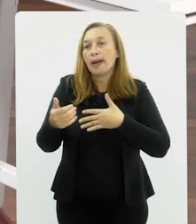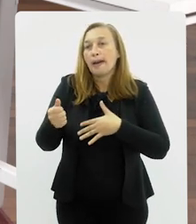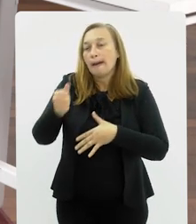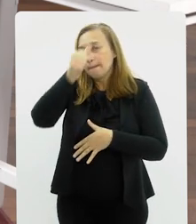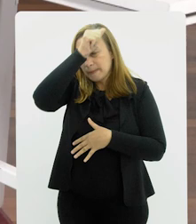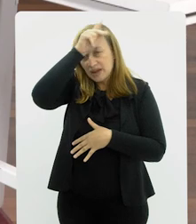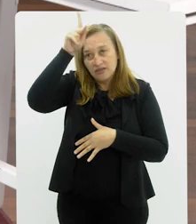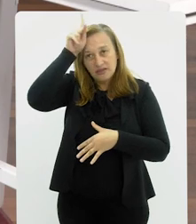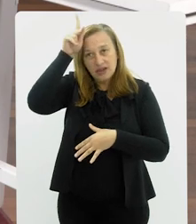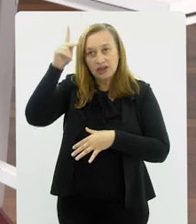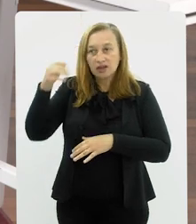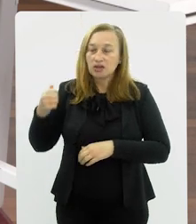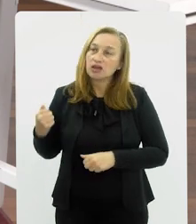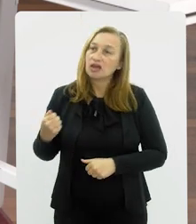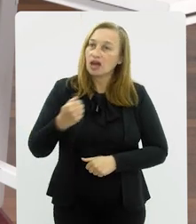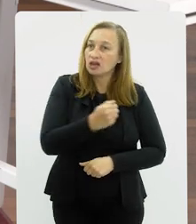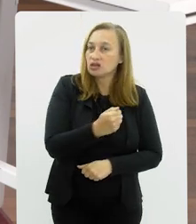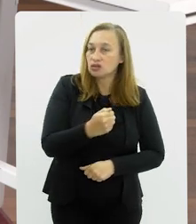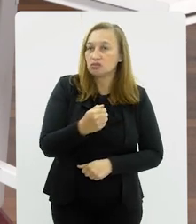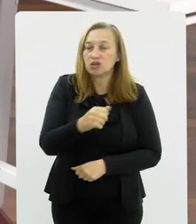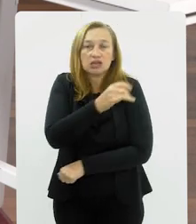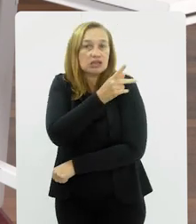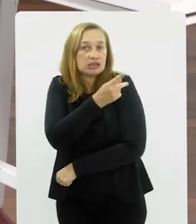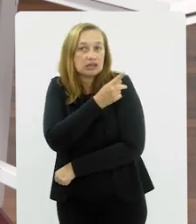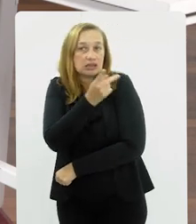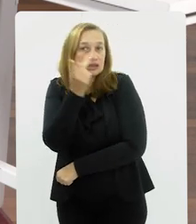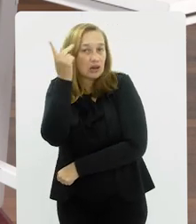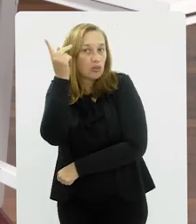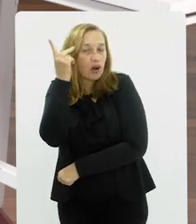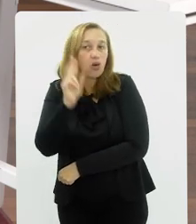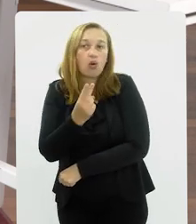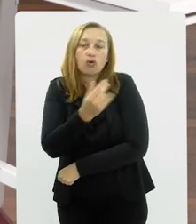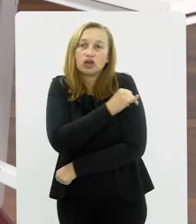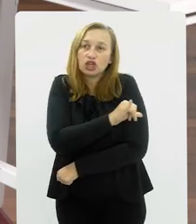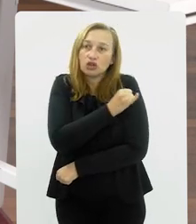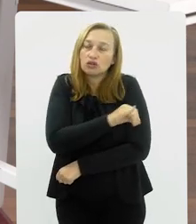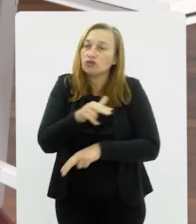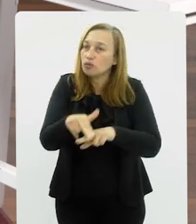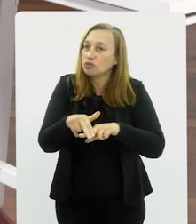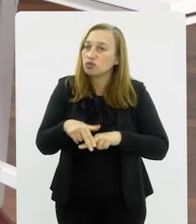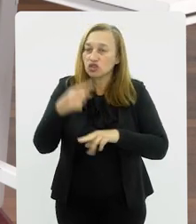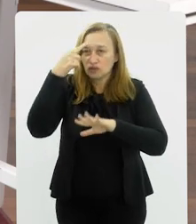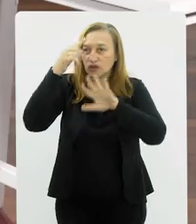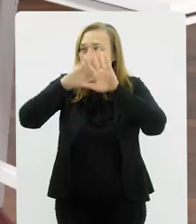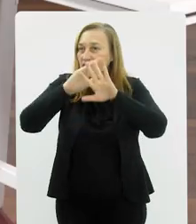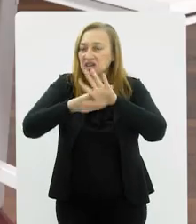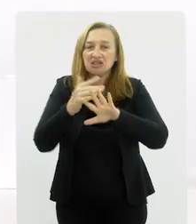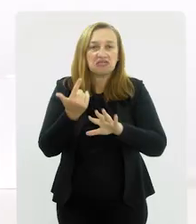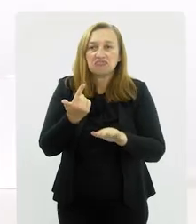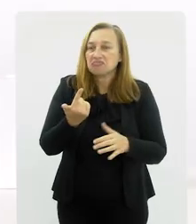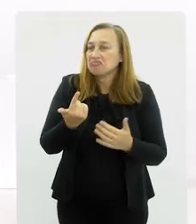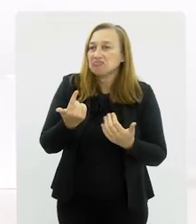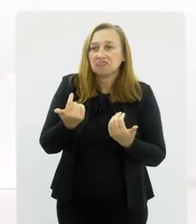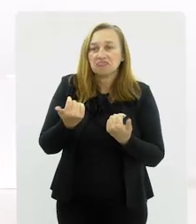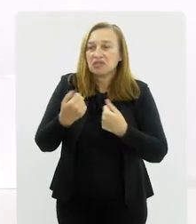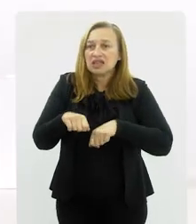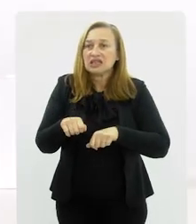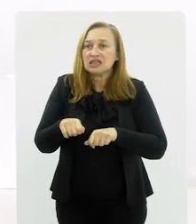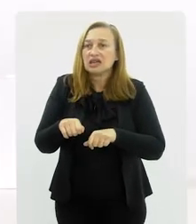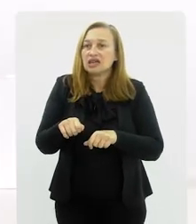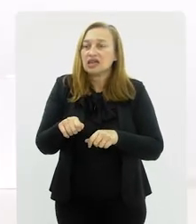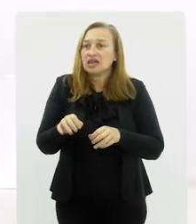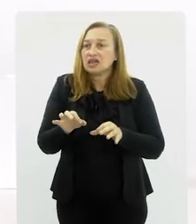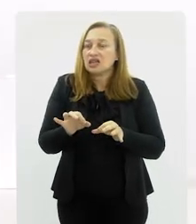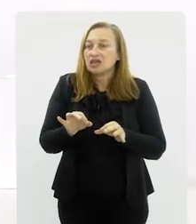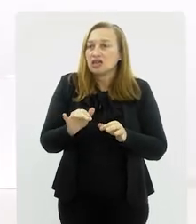assumir, tanto São Paulo quanto Rio de Janeiro, se não for por um motivo ideológico, ele não tem por que mexer nessa estrutura, porque traz o recurso